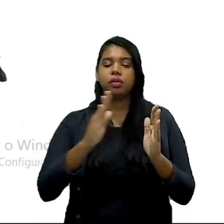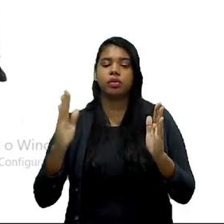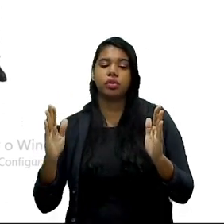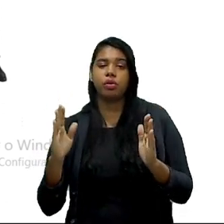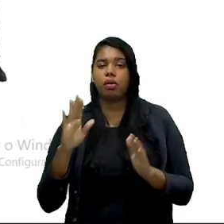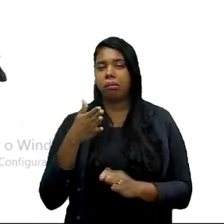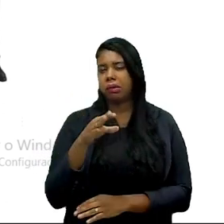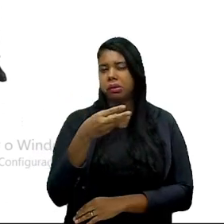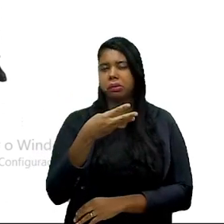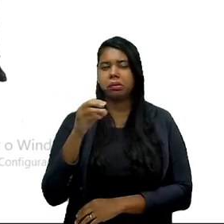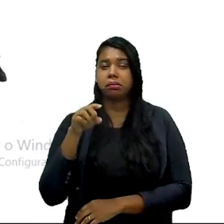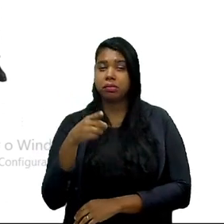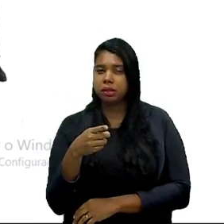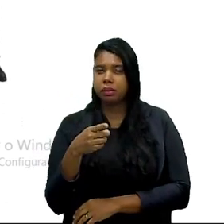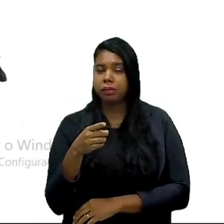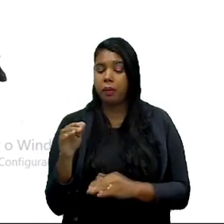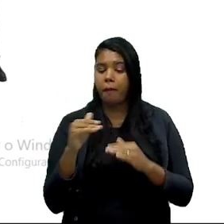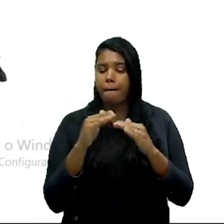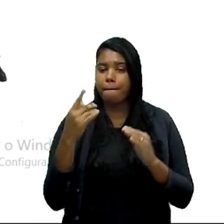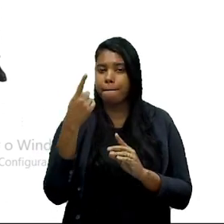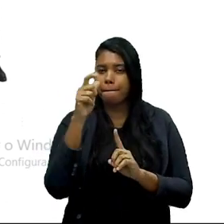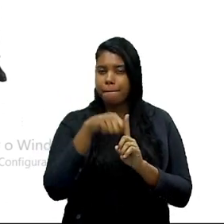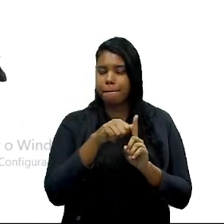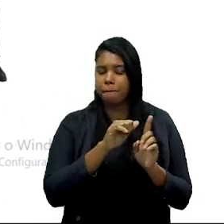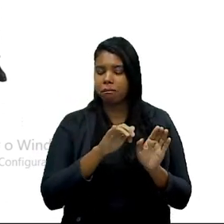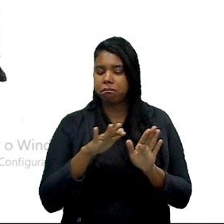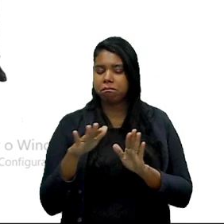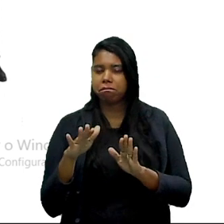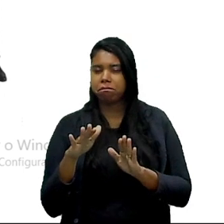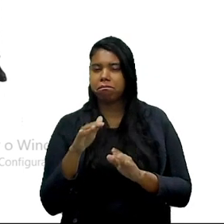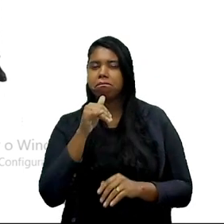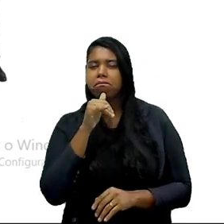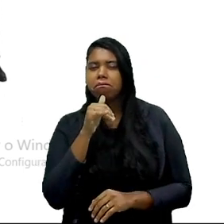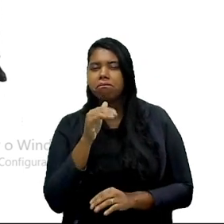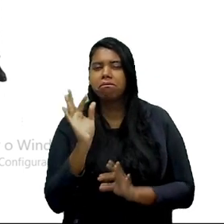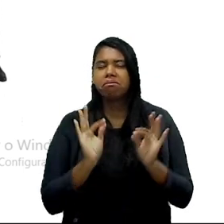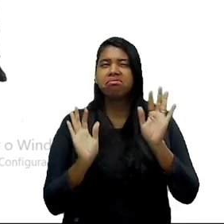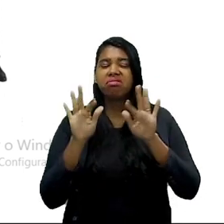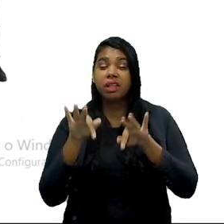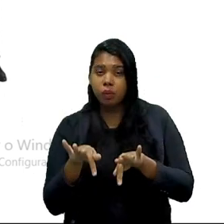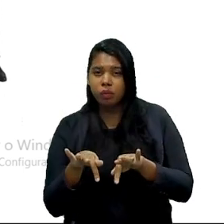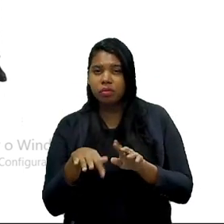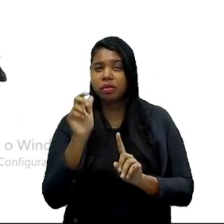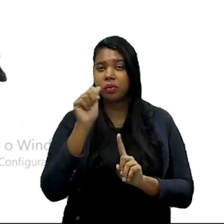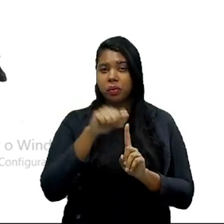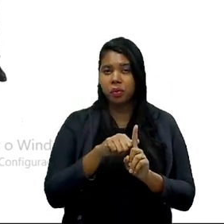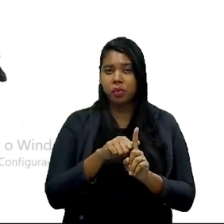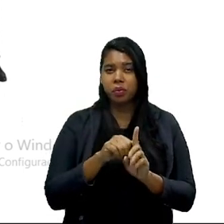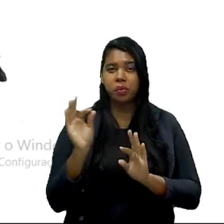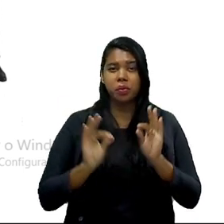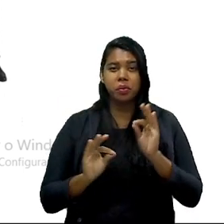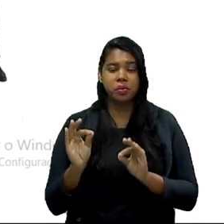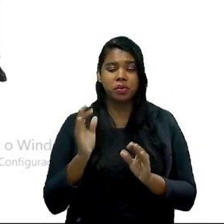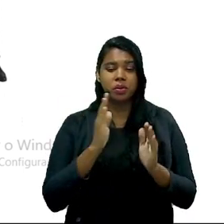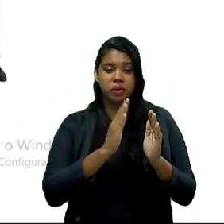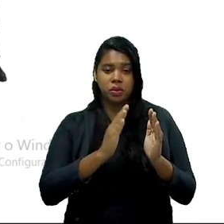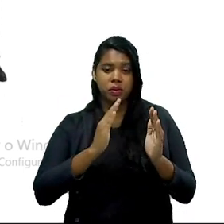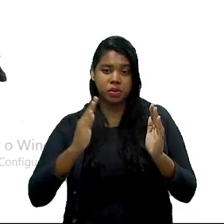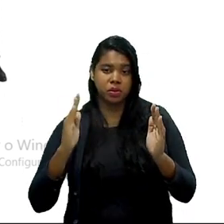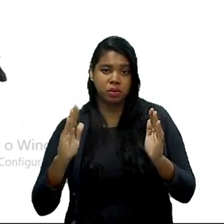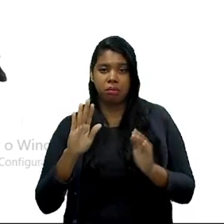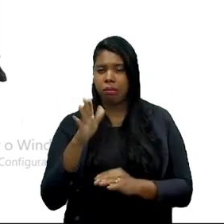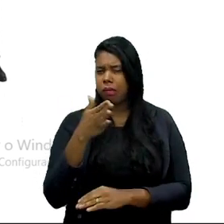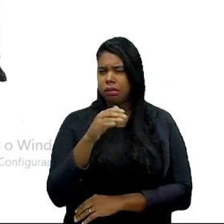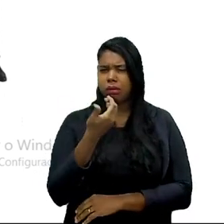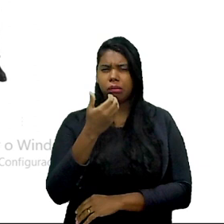mil. Né? Só que durante um mês, ele chegou ao final do mês, ele levantou o estoque e tem um estoque de 10 mil